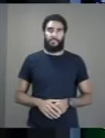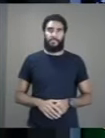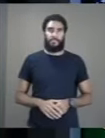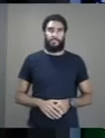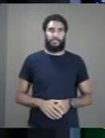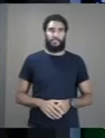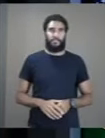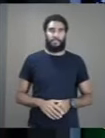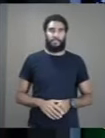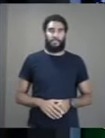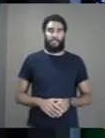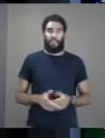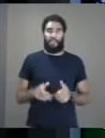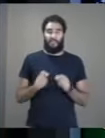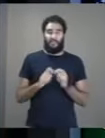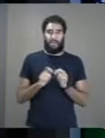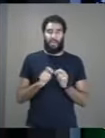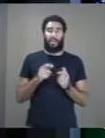que faz política,